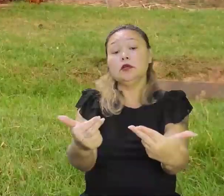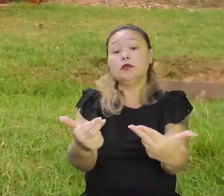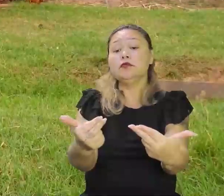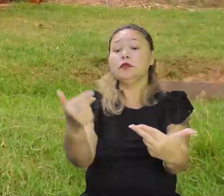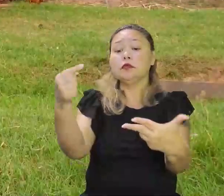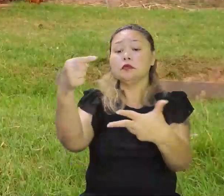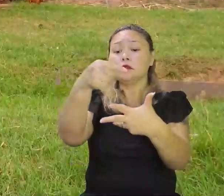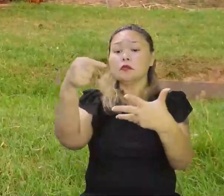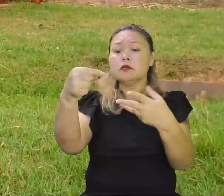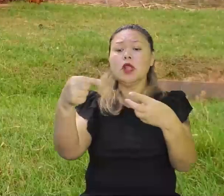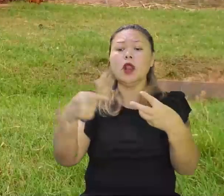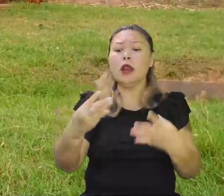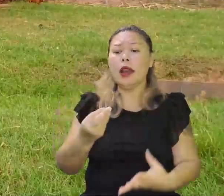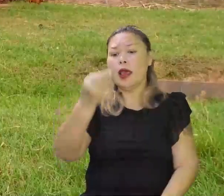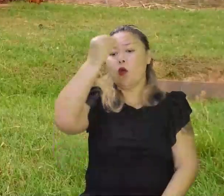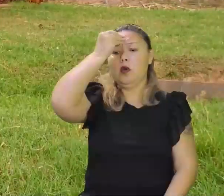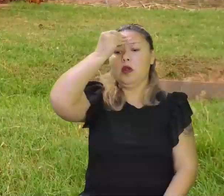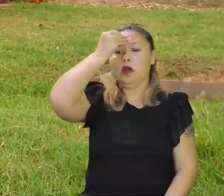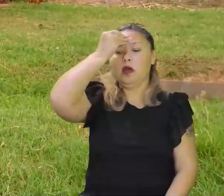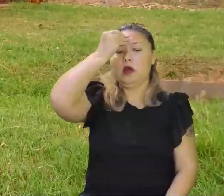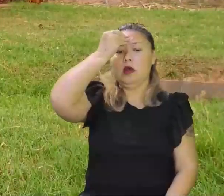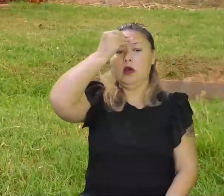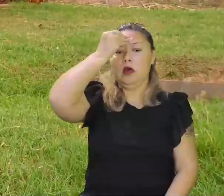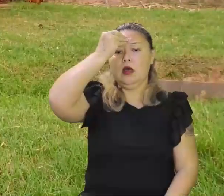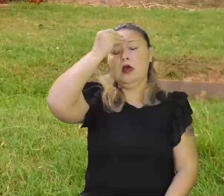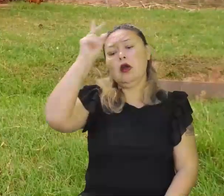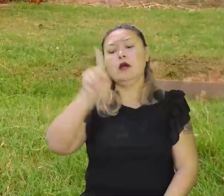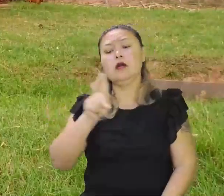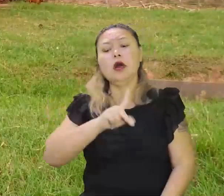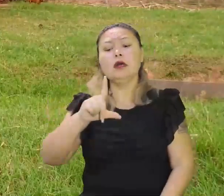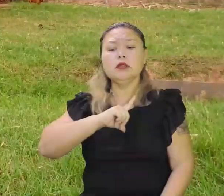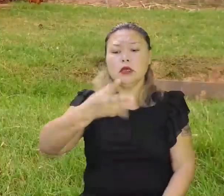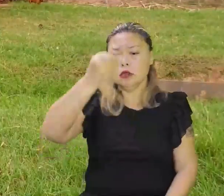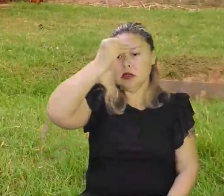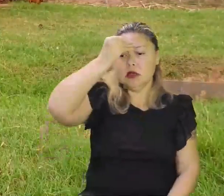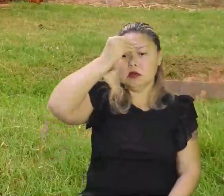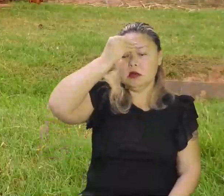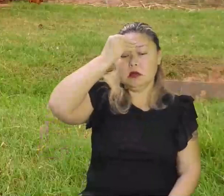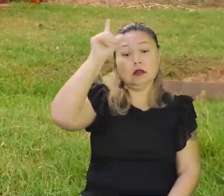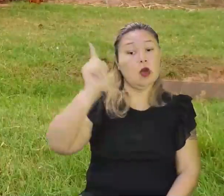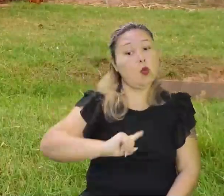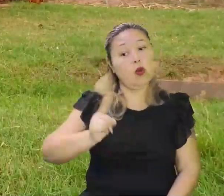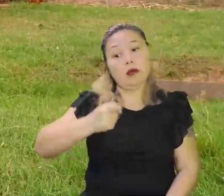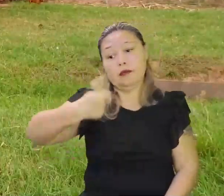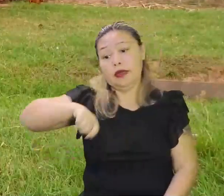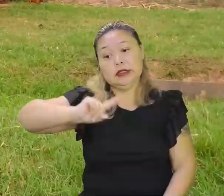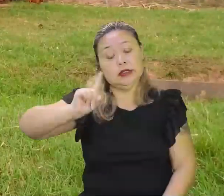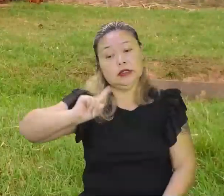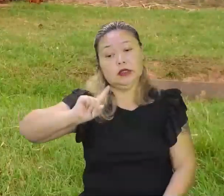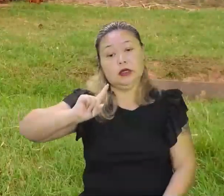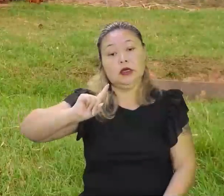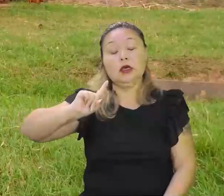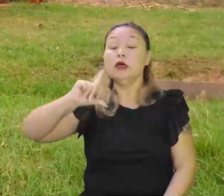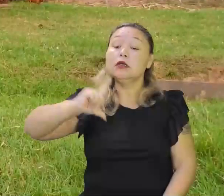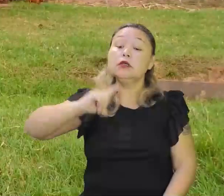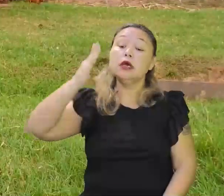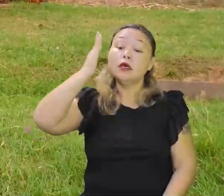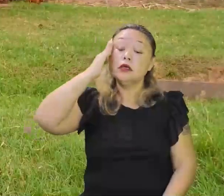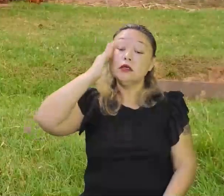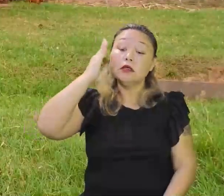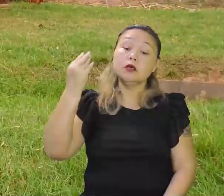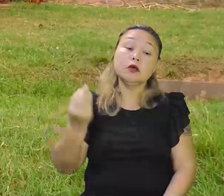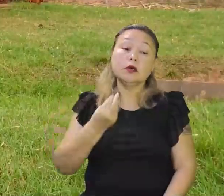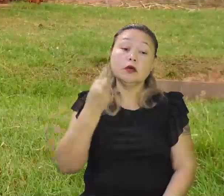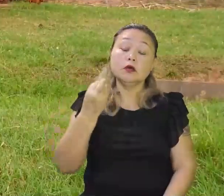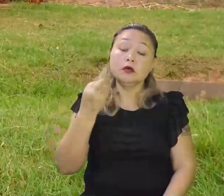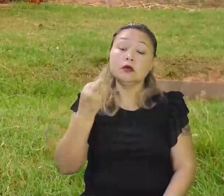você tem que decorar. Tudo aquilo que você fala, professor, tem que decorar isso aqui? Não precisa decorar, você tem que saber só e